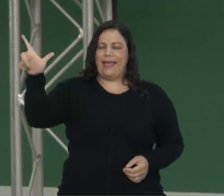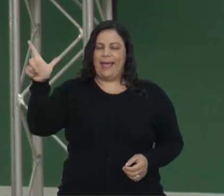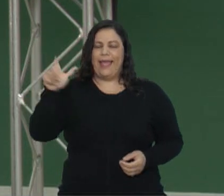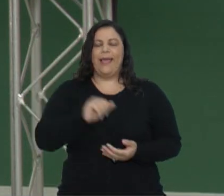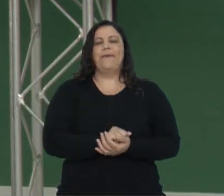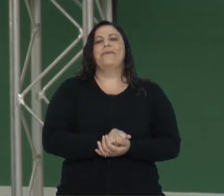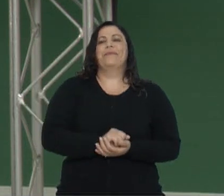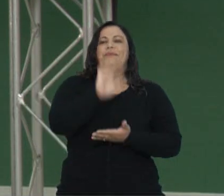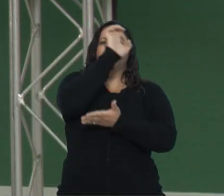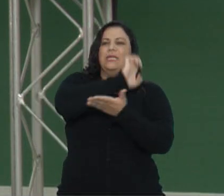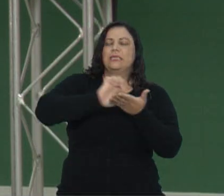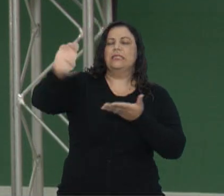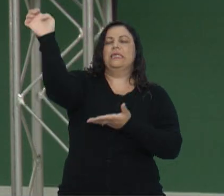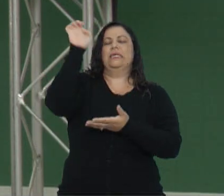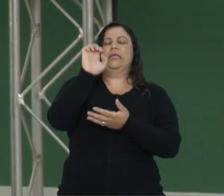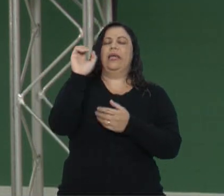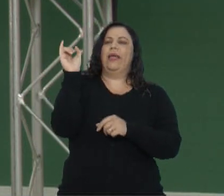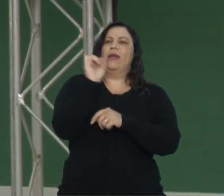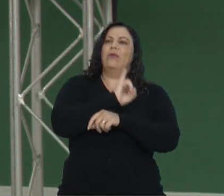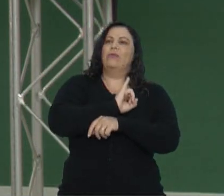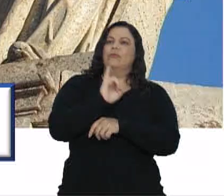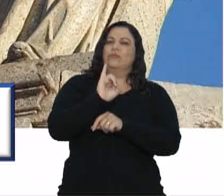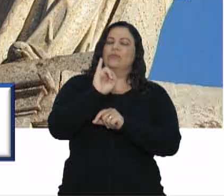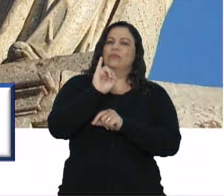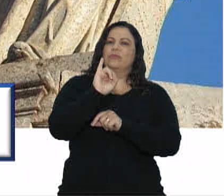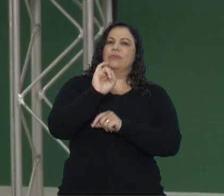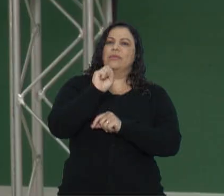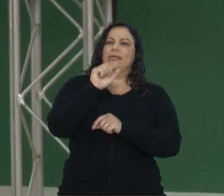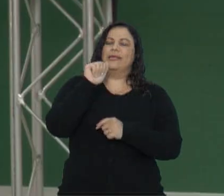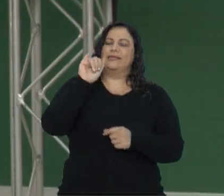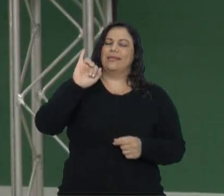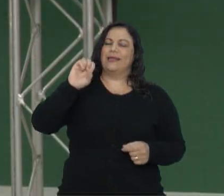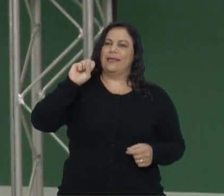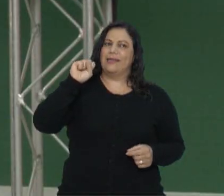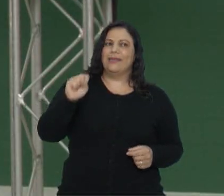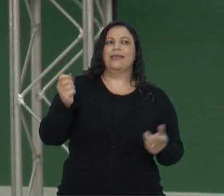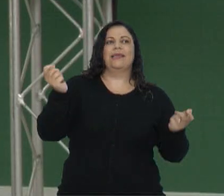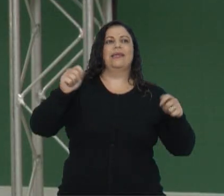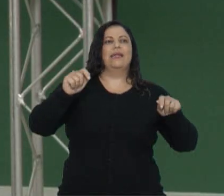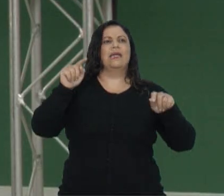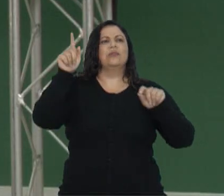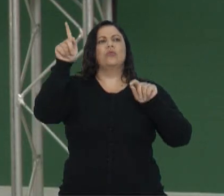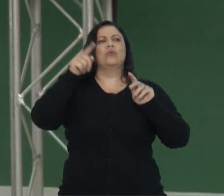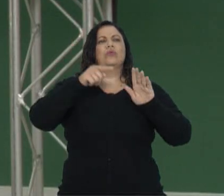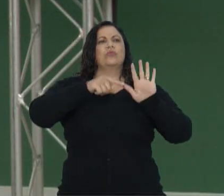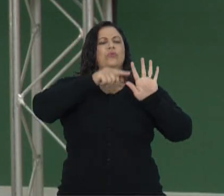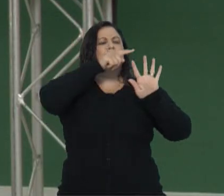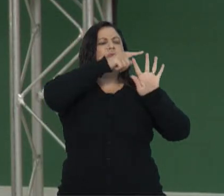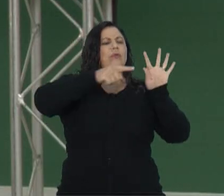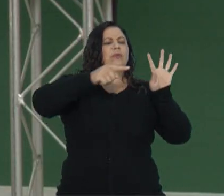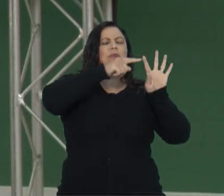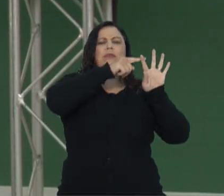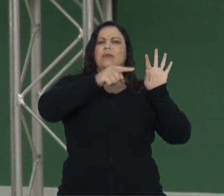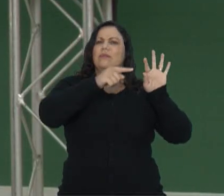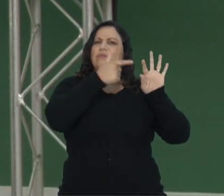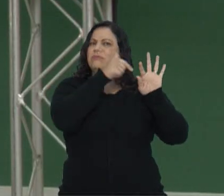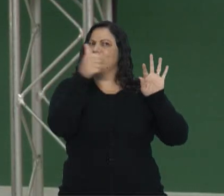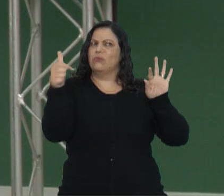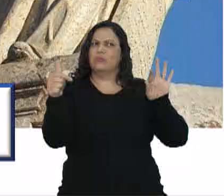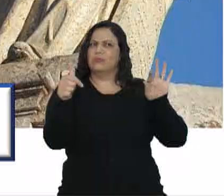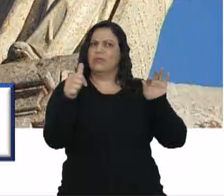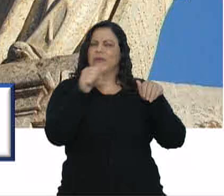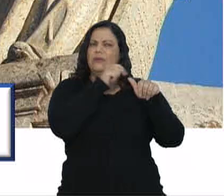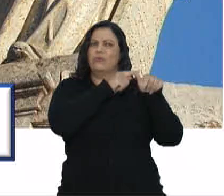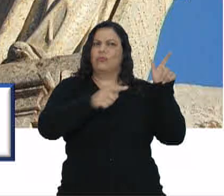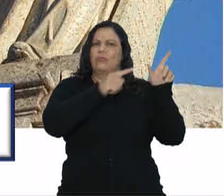profeta Abadias, né? Então, você vê aqui, ó, aqui não tem o polegar, se você olhar. Então, tem alguns que têm características próprias